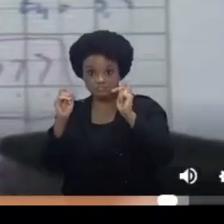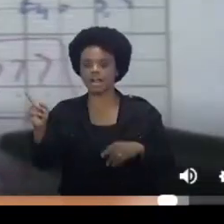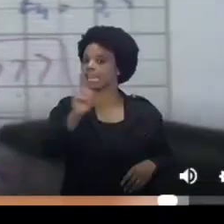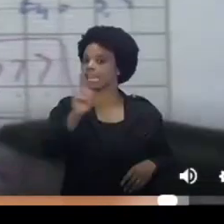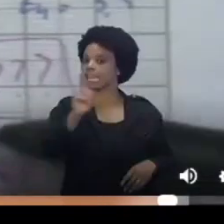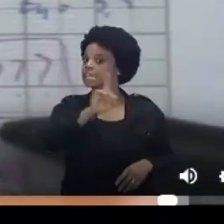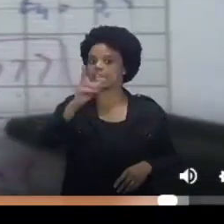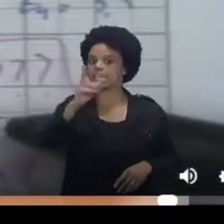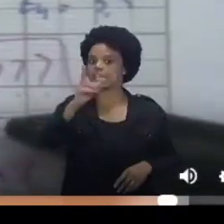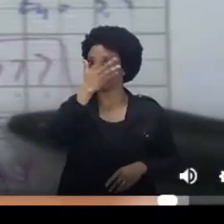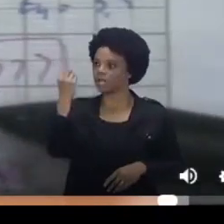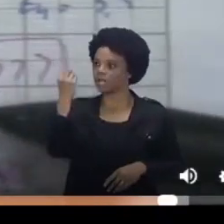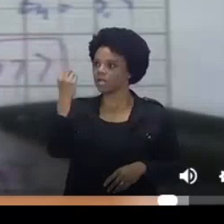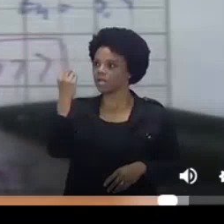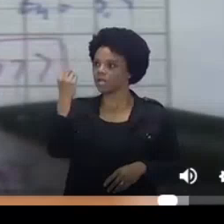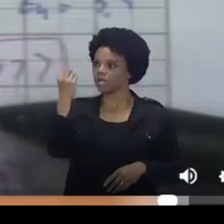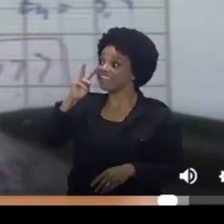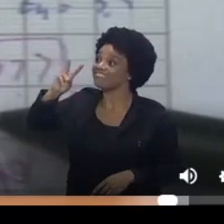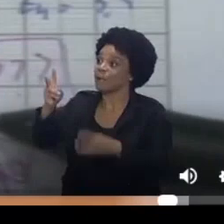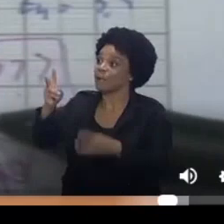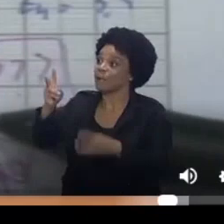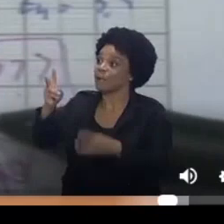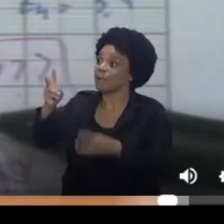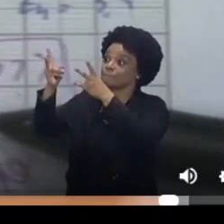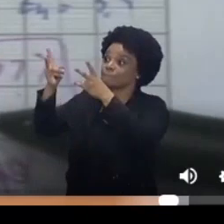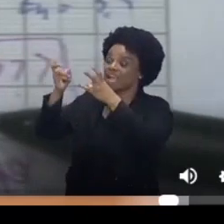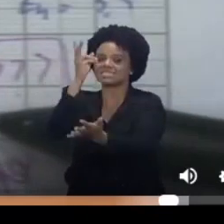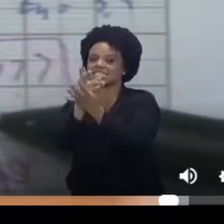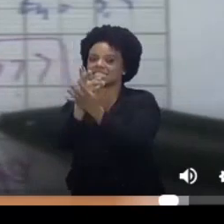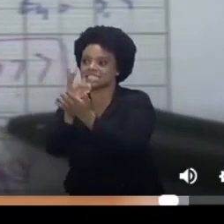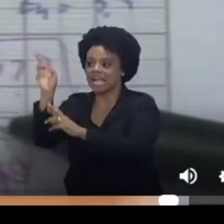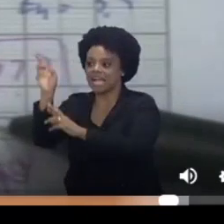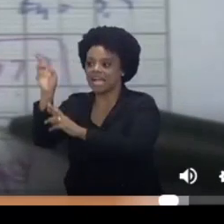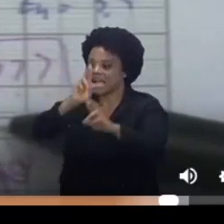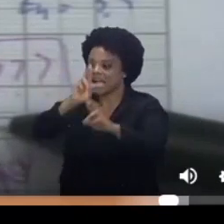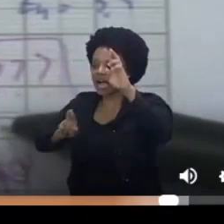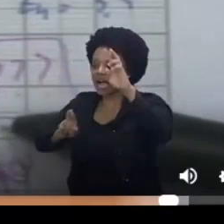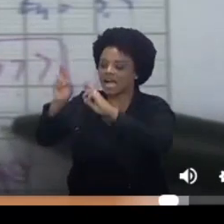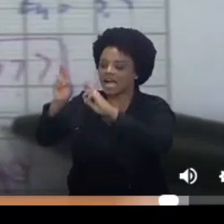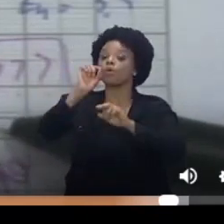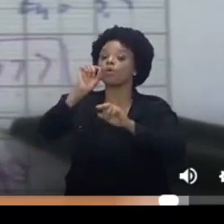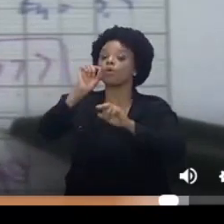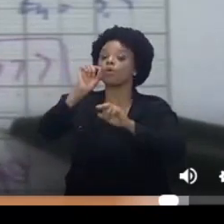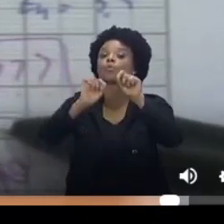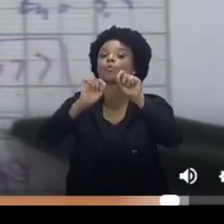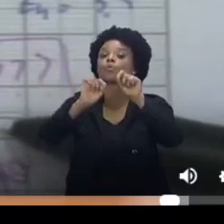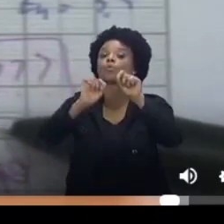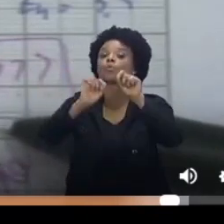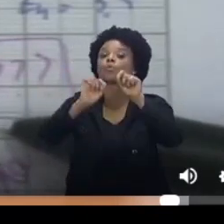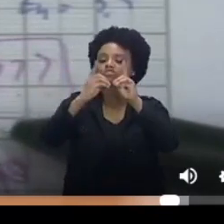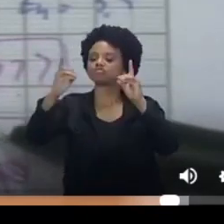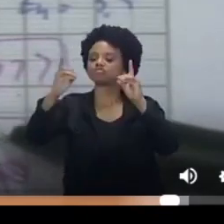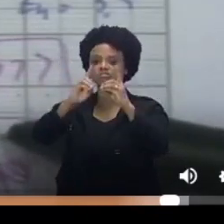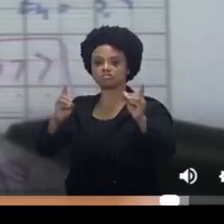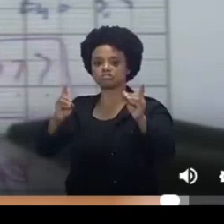de verificar que você vai estar sempre analisando com relação à distância